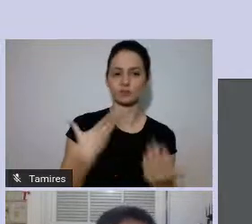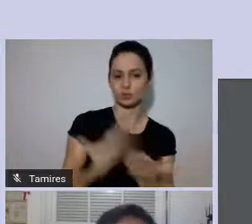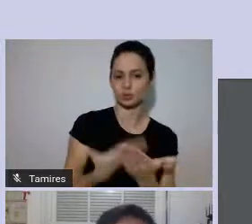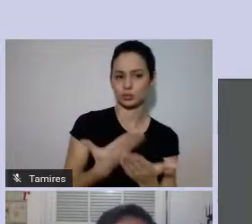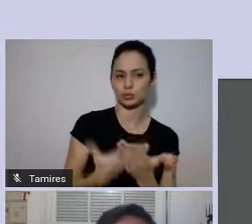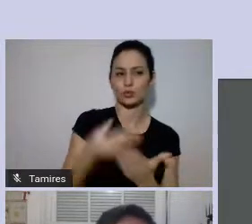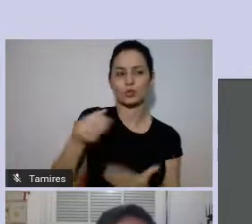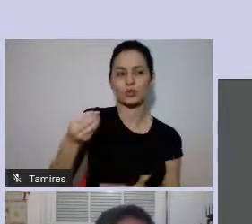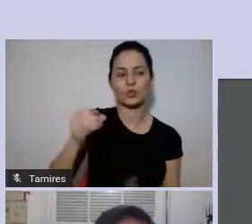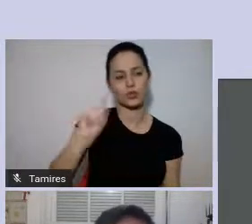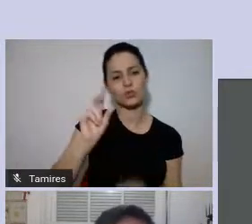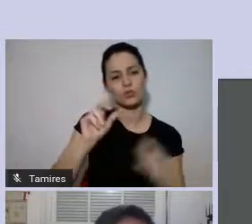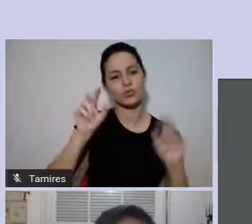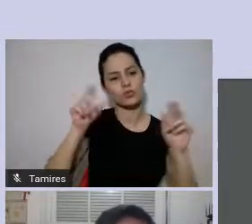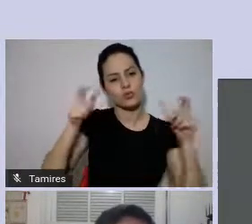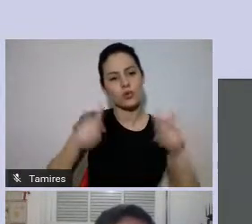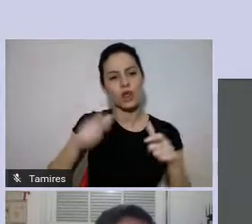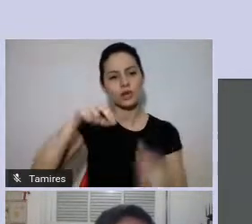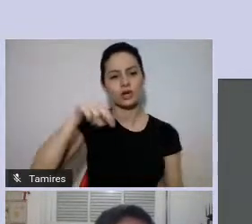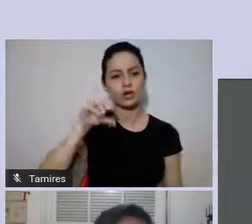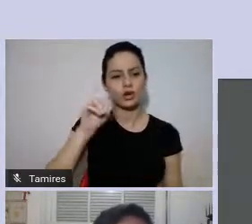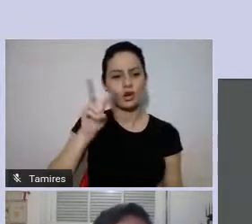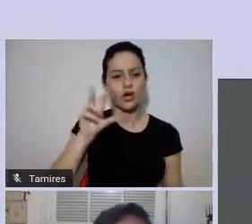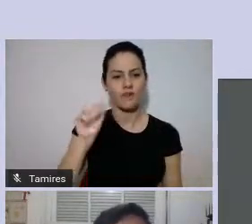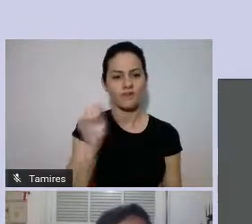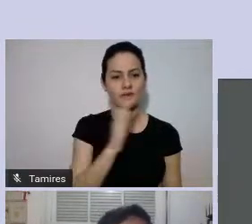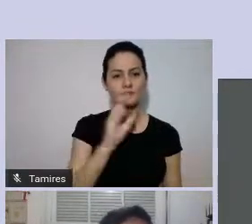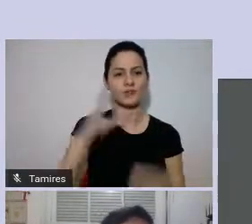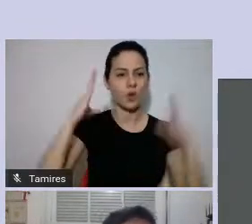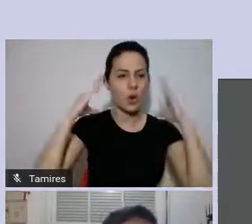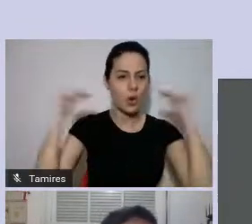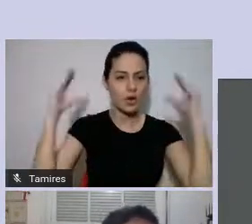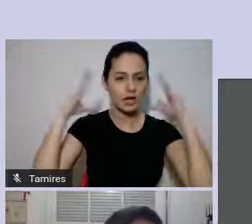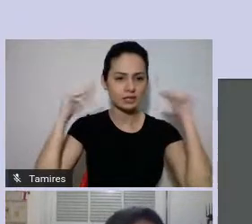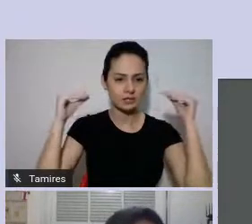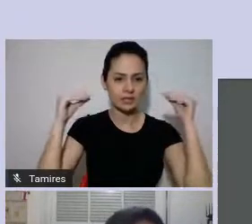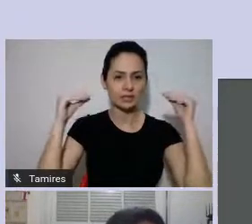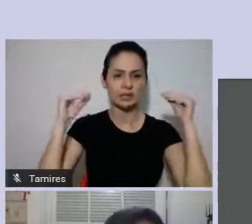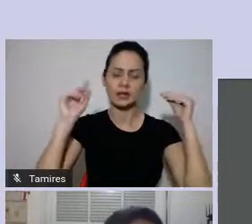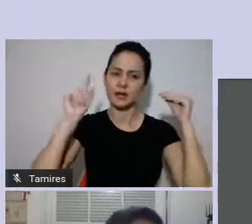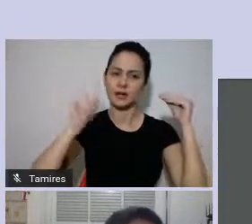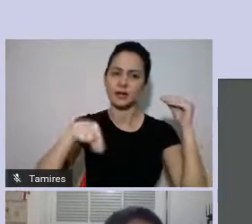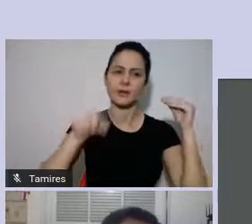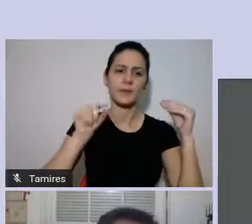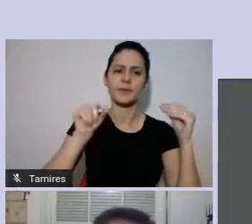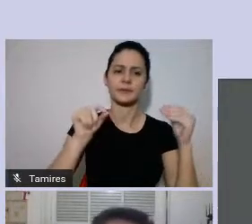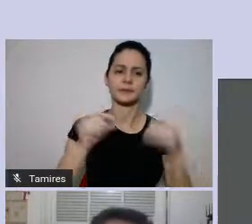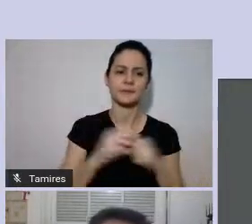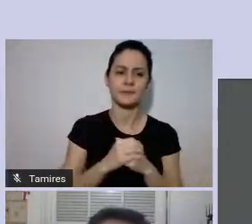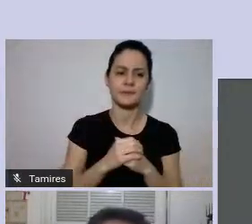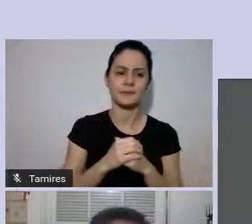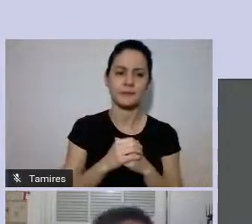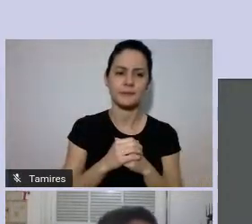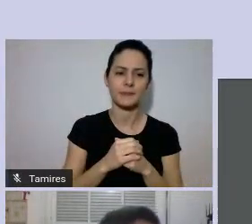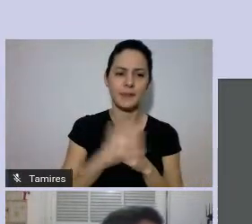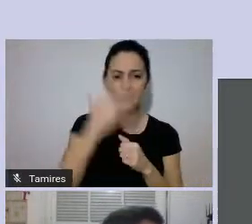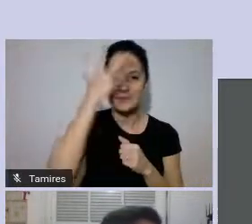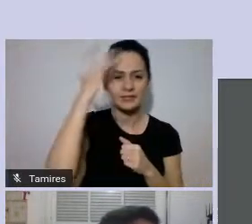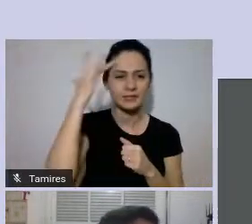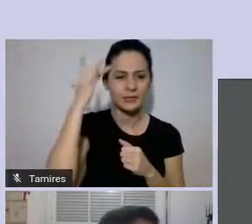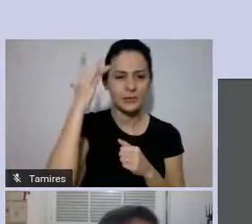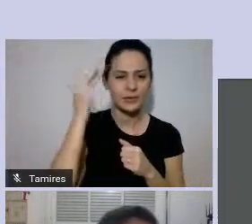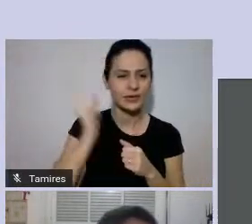Holanda, que é um dos nomes dados ao Brasil holandês, que é uma ocupação, não sei, estou falando para pessoas que também não